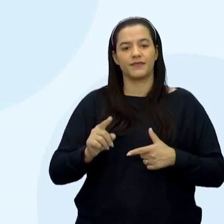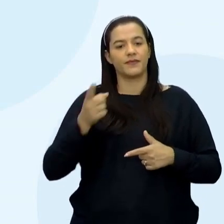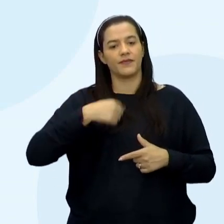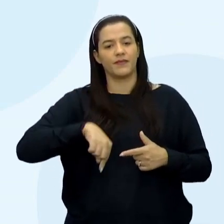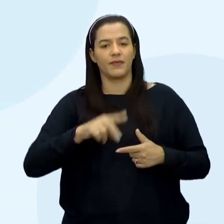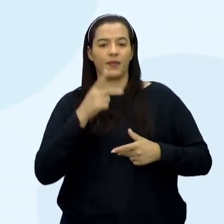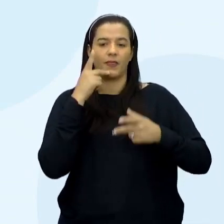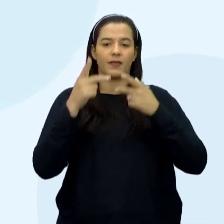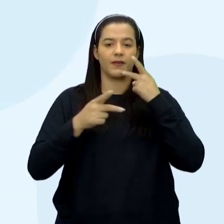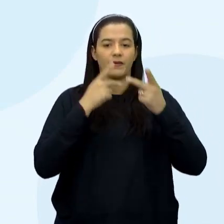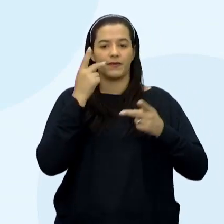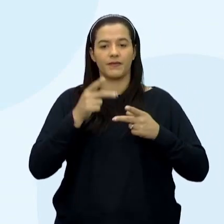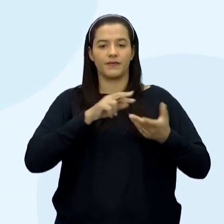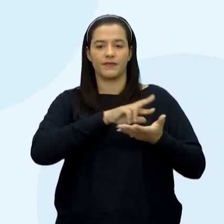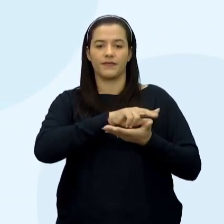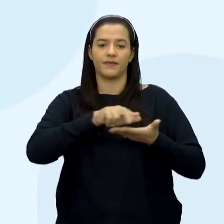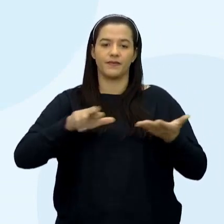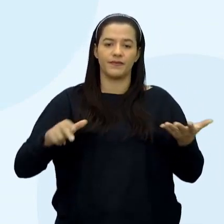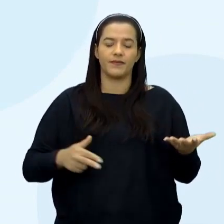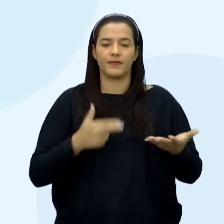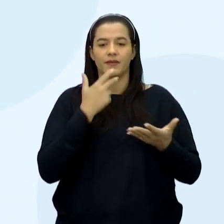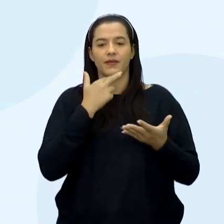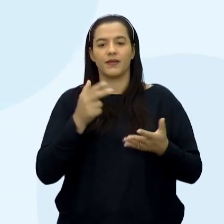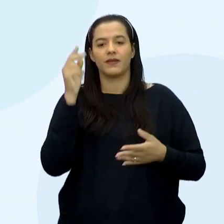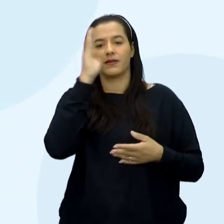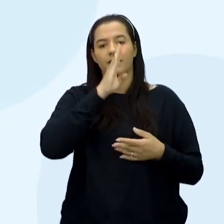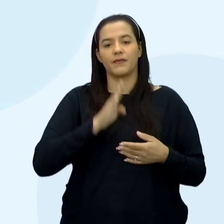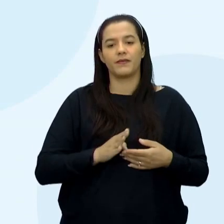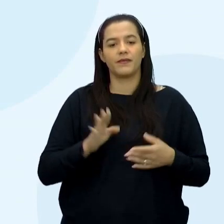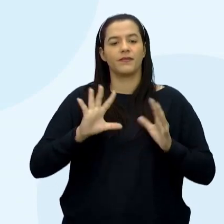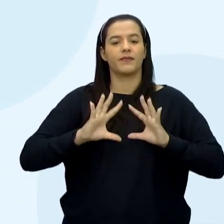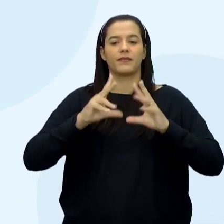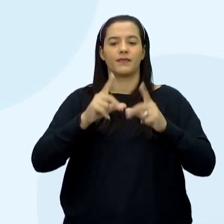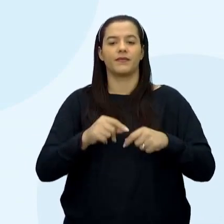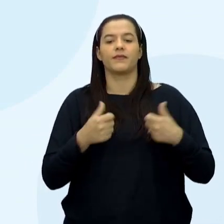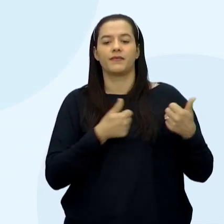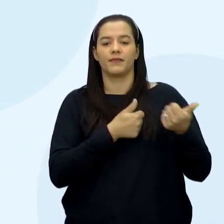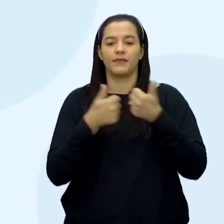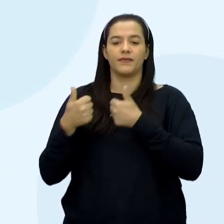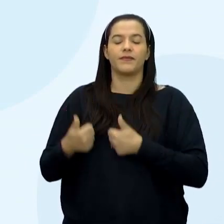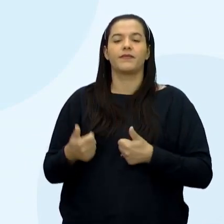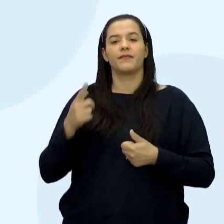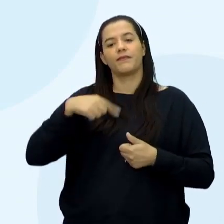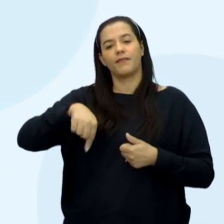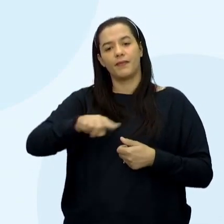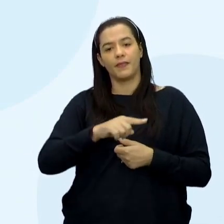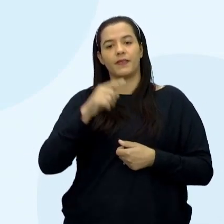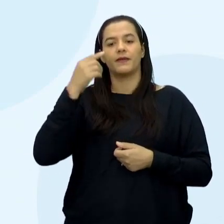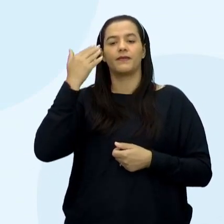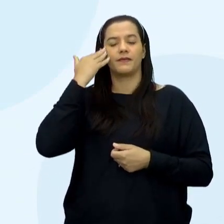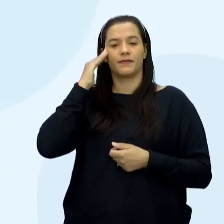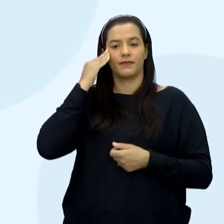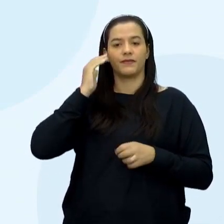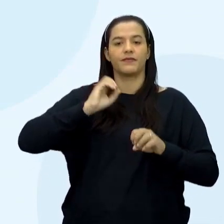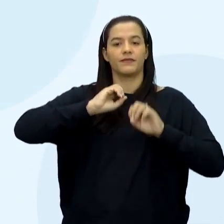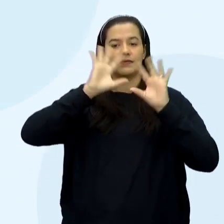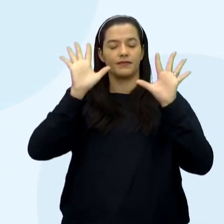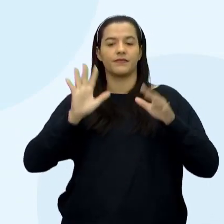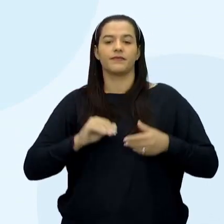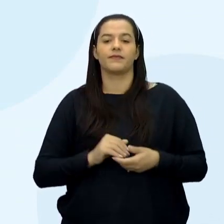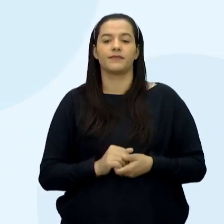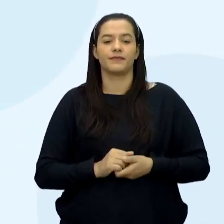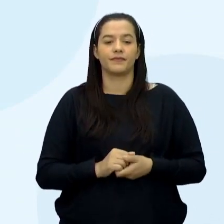vai falando com a variedade linguística do brasileiro que tá tudo bem. O importante é você se fazer entender,